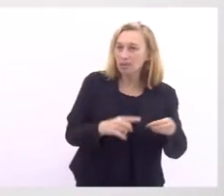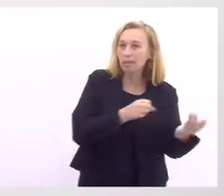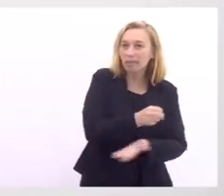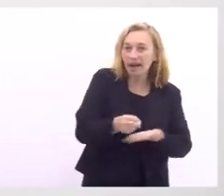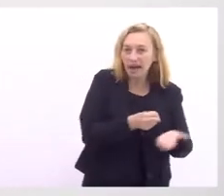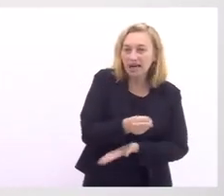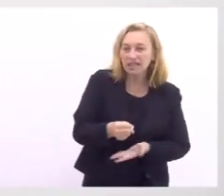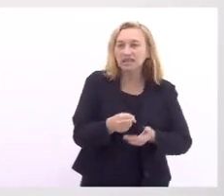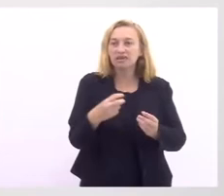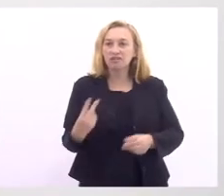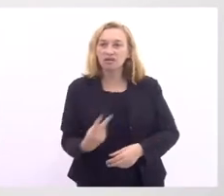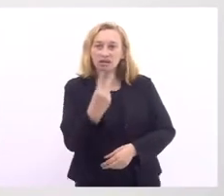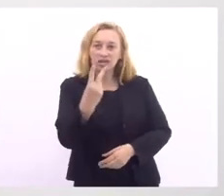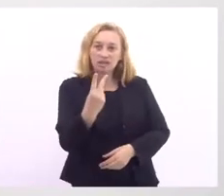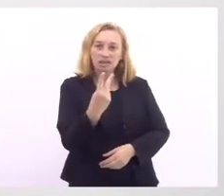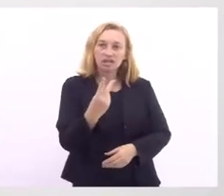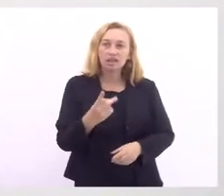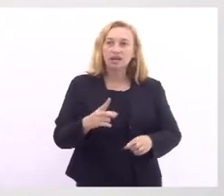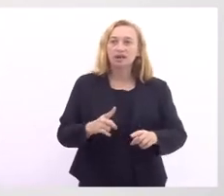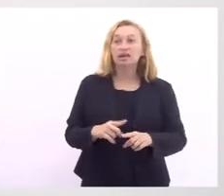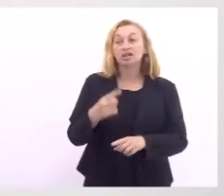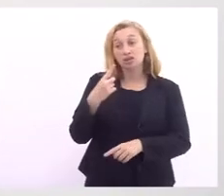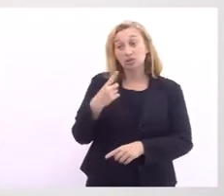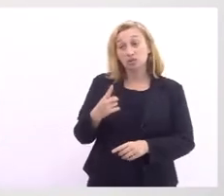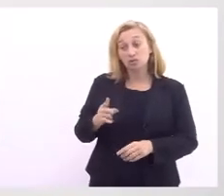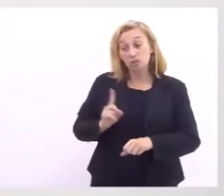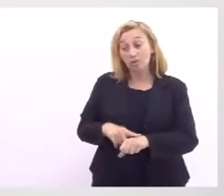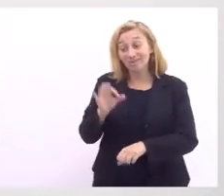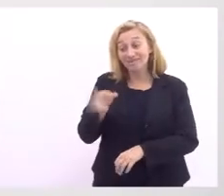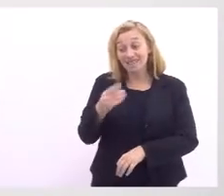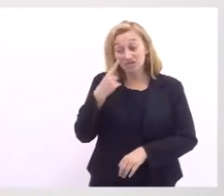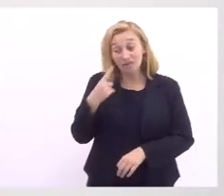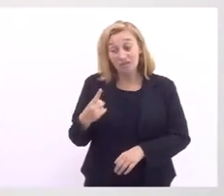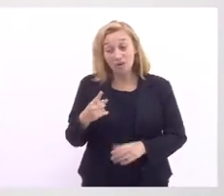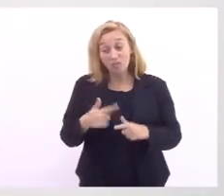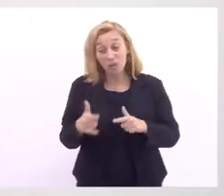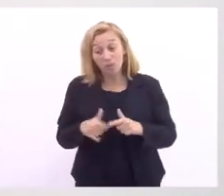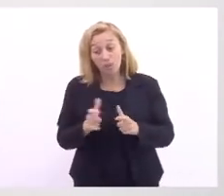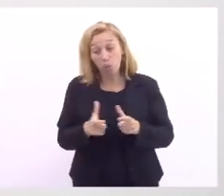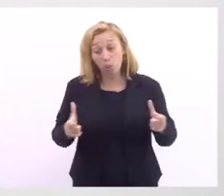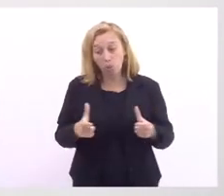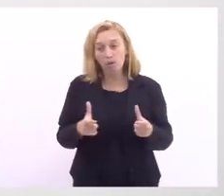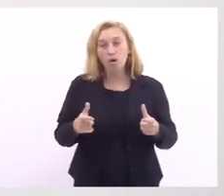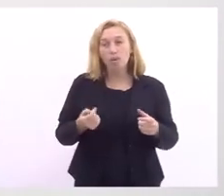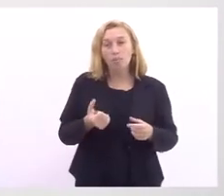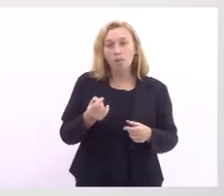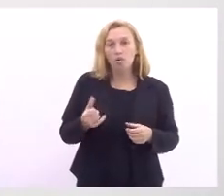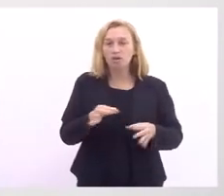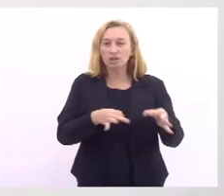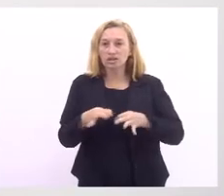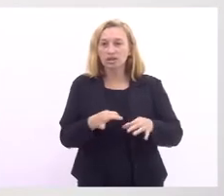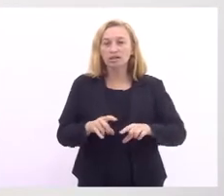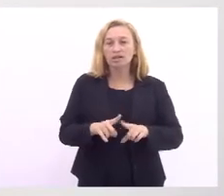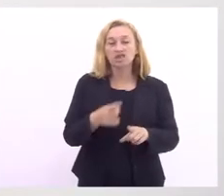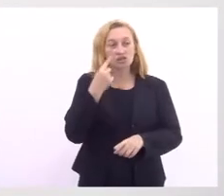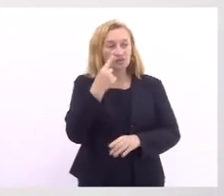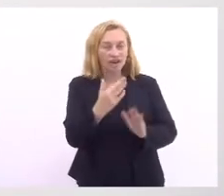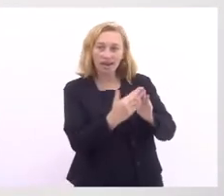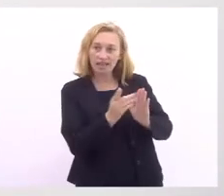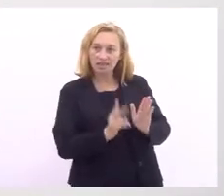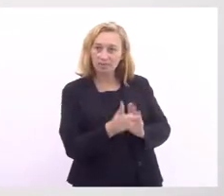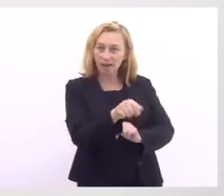valorizar mas da hora mesmo efetiva que a gente vai ver o bicho pega a gente vê poucas Organizações e a casa sempre é uma delas que tá lá